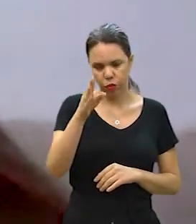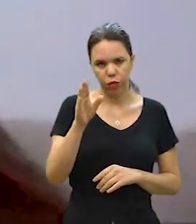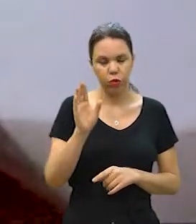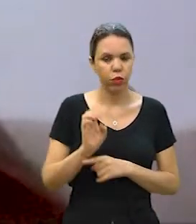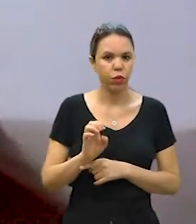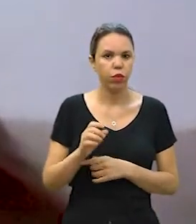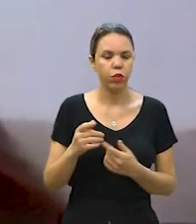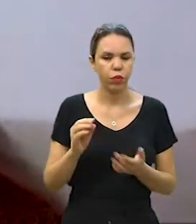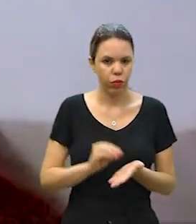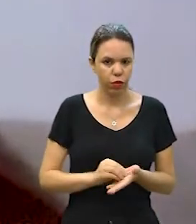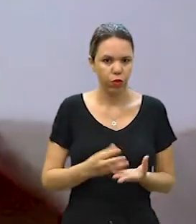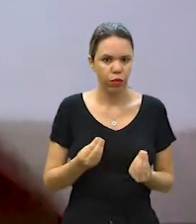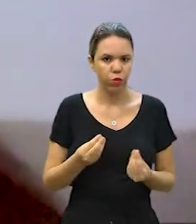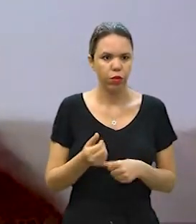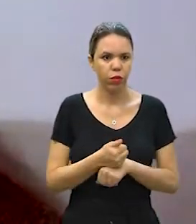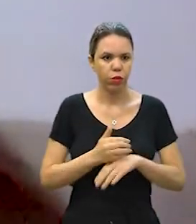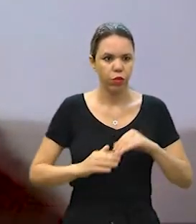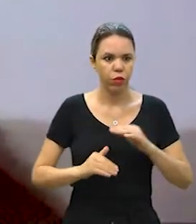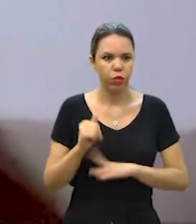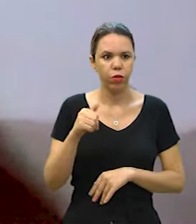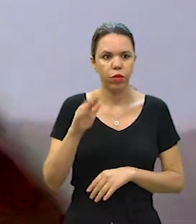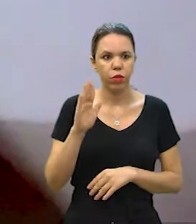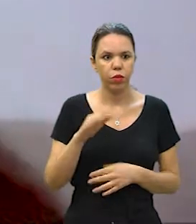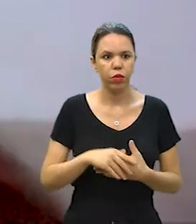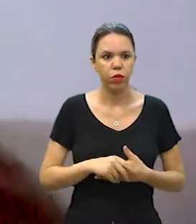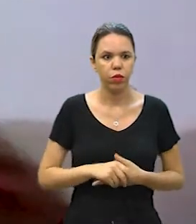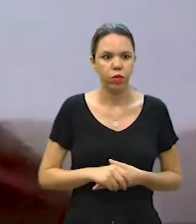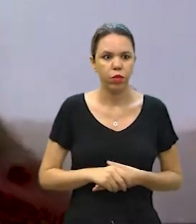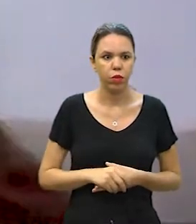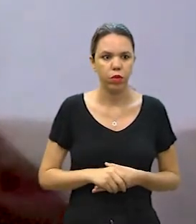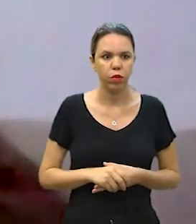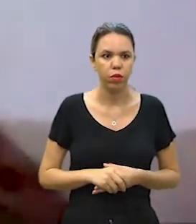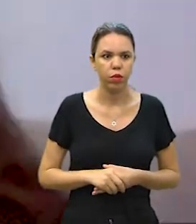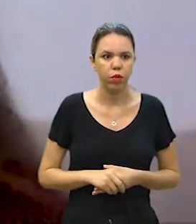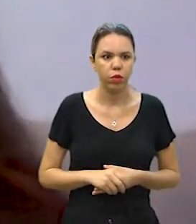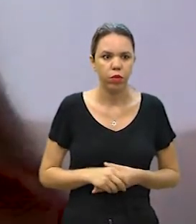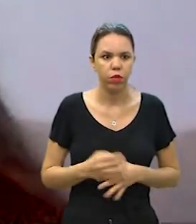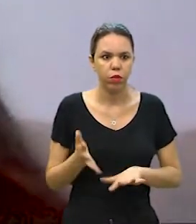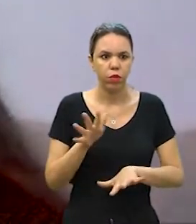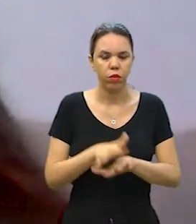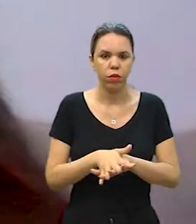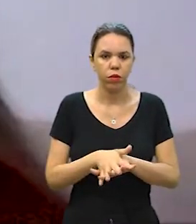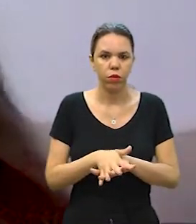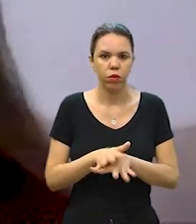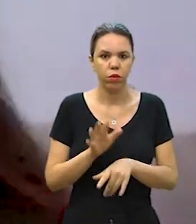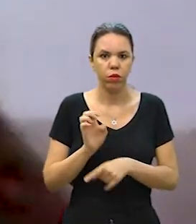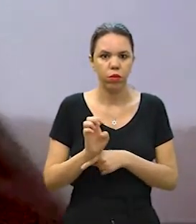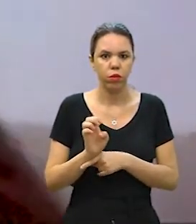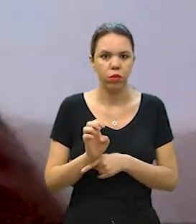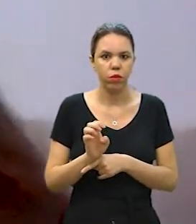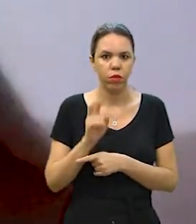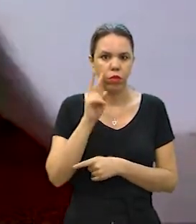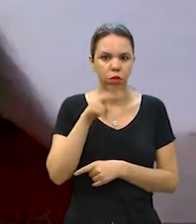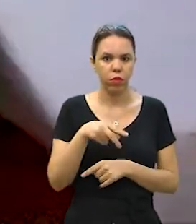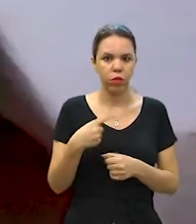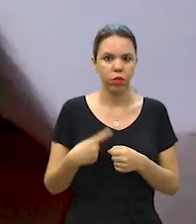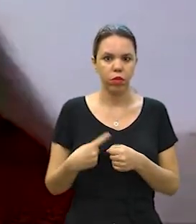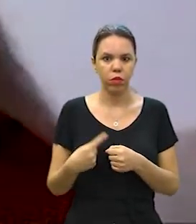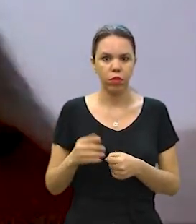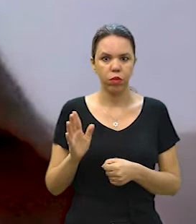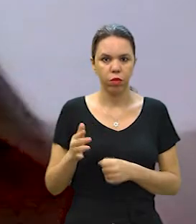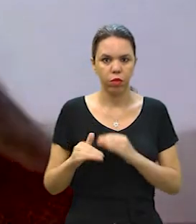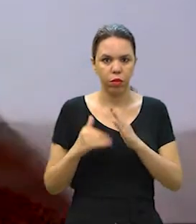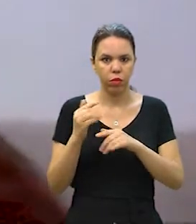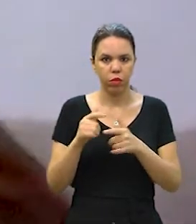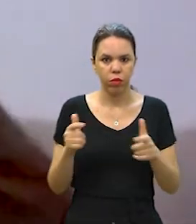na rede estadual, faltam muitos profissionais e falta muito mais essa questão da inclusão na rede estadual. Eu vejo que na rede municipal isso